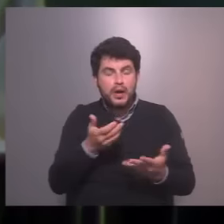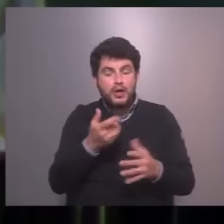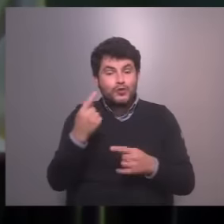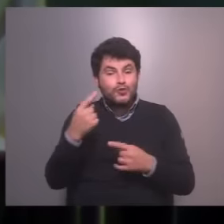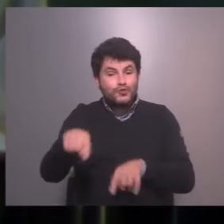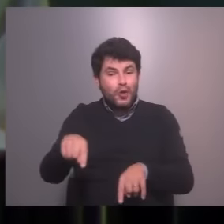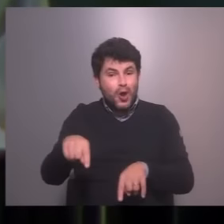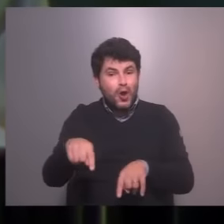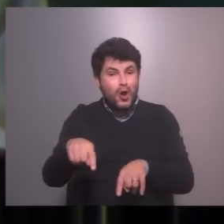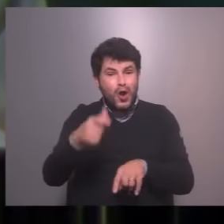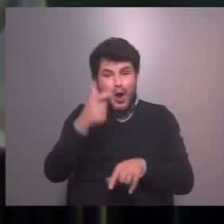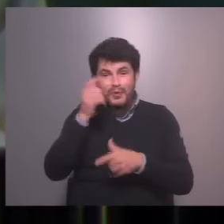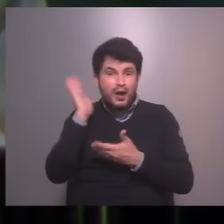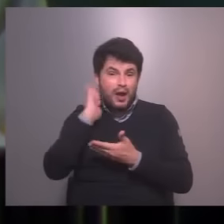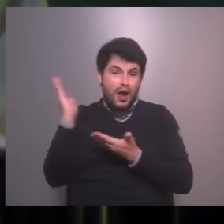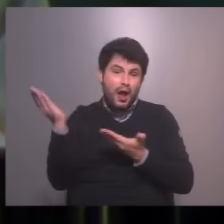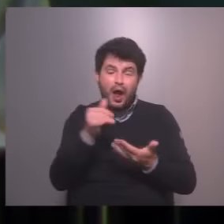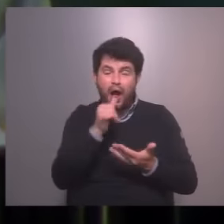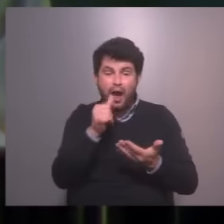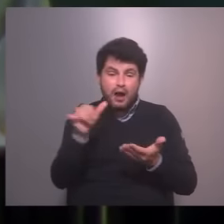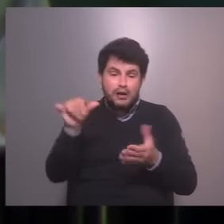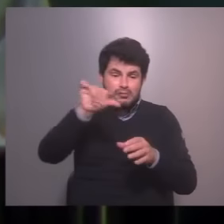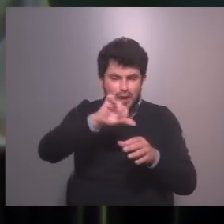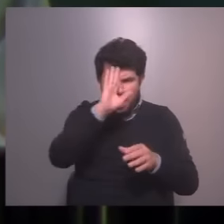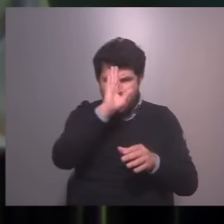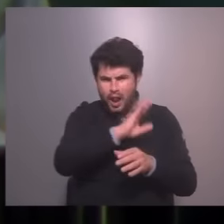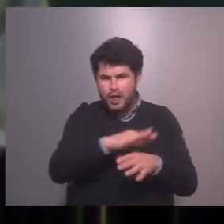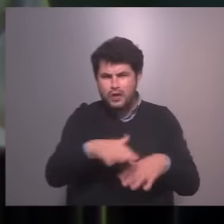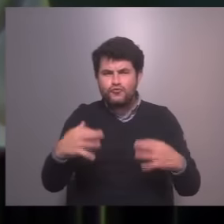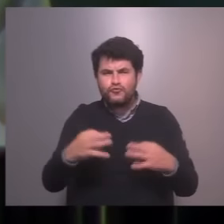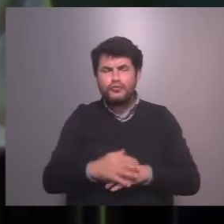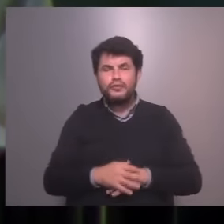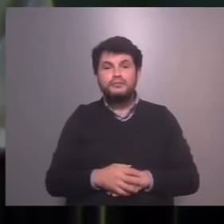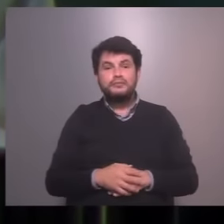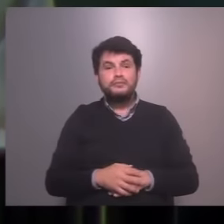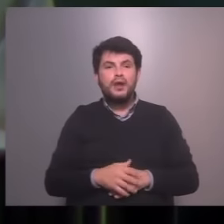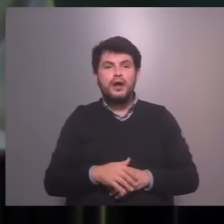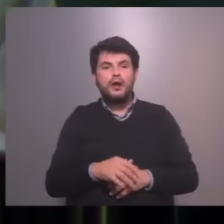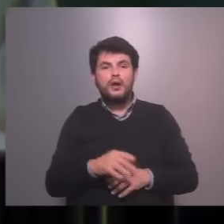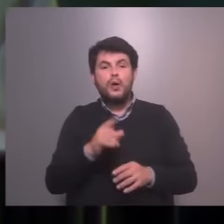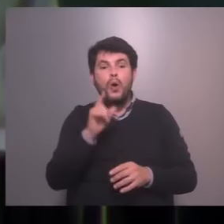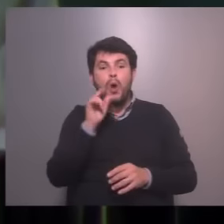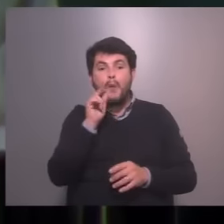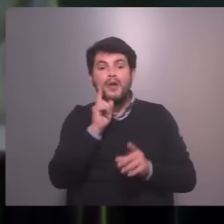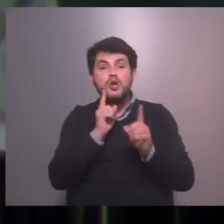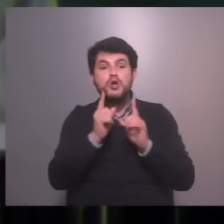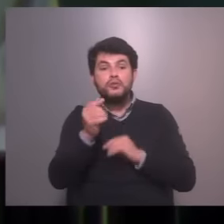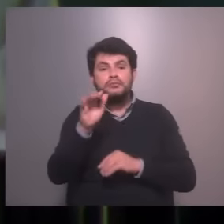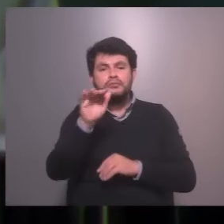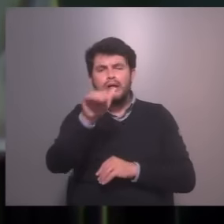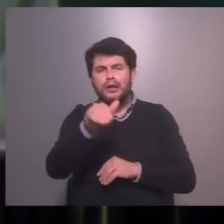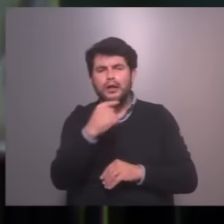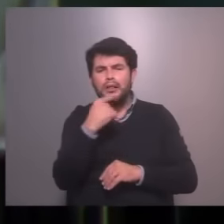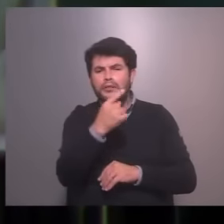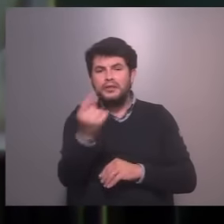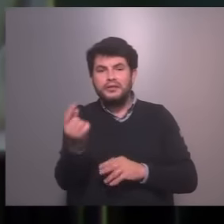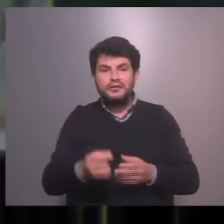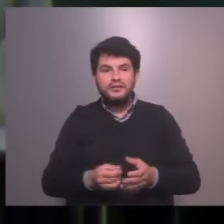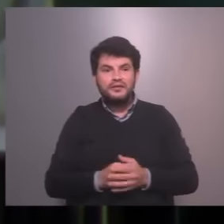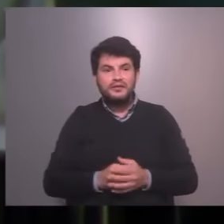vinho, ela não sabia de onde viera, pois só os serventes que tinham tirado a